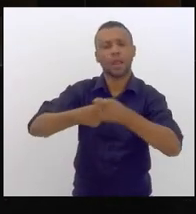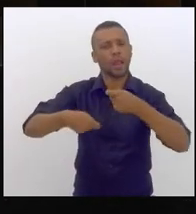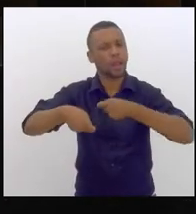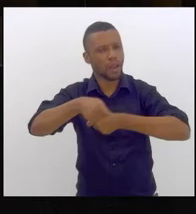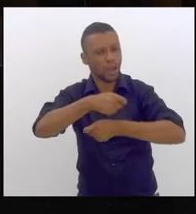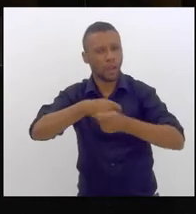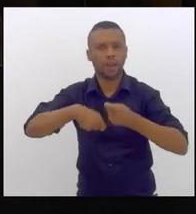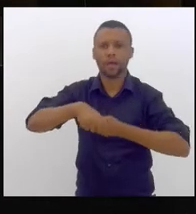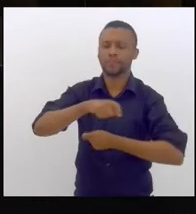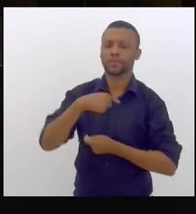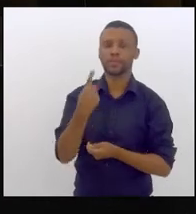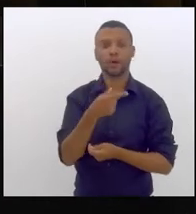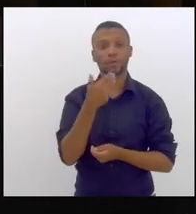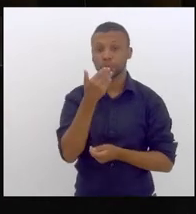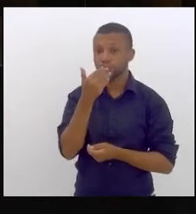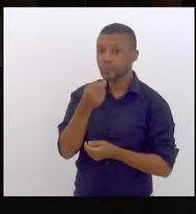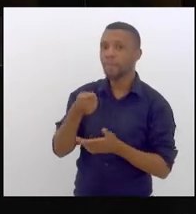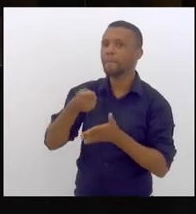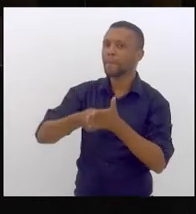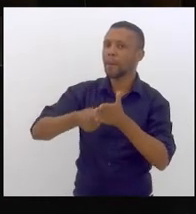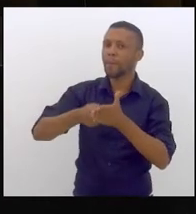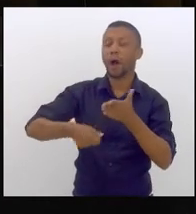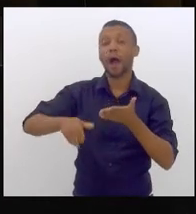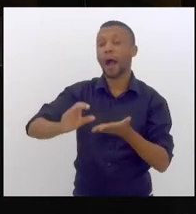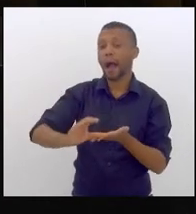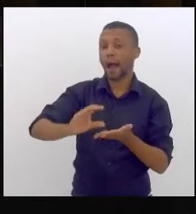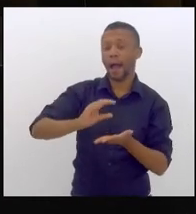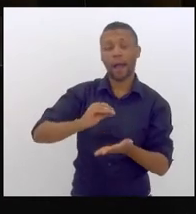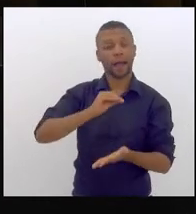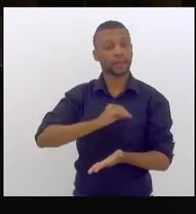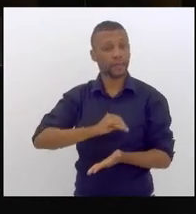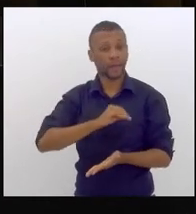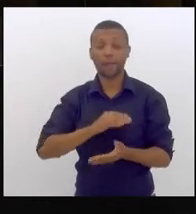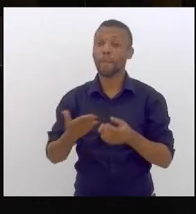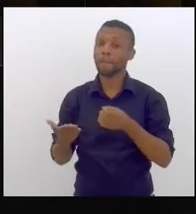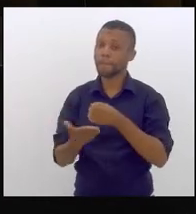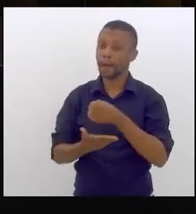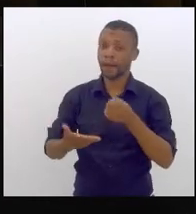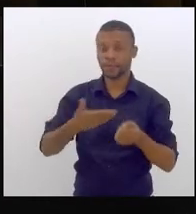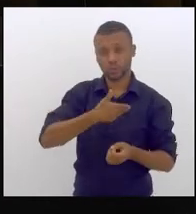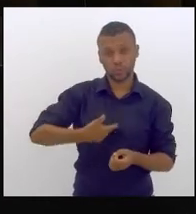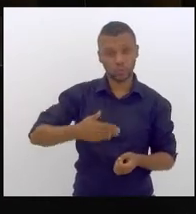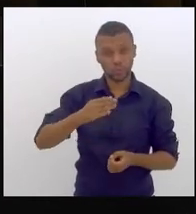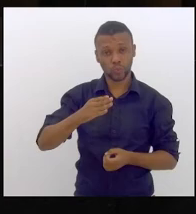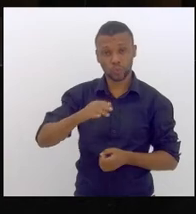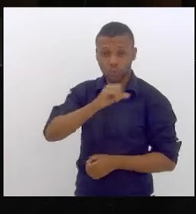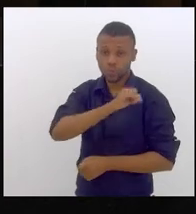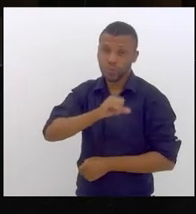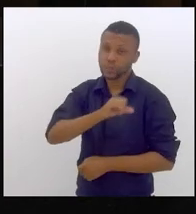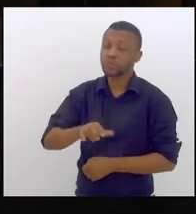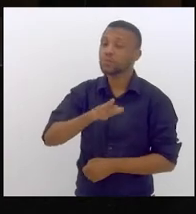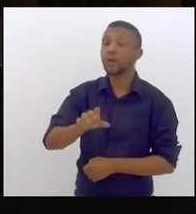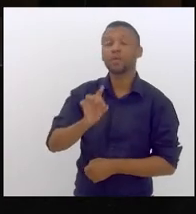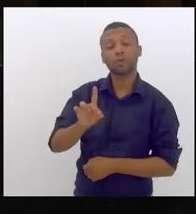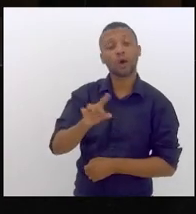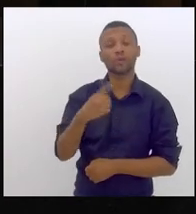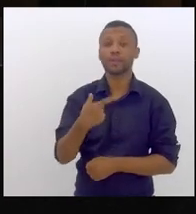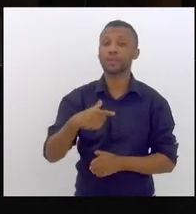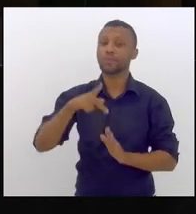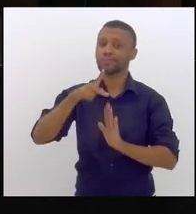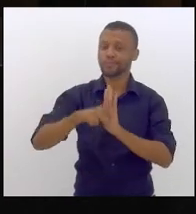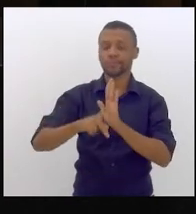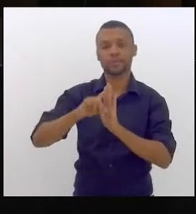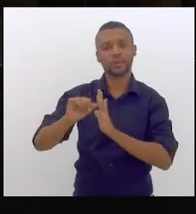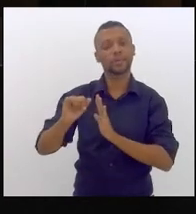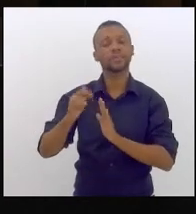quando nós reivindicamos a renda básica, não só no âmbito do Estado do Rio de Janeiro, e aqui temos um projeto de lei de